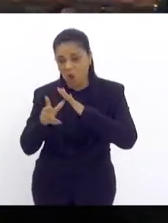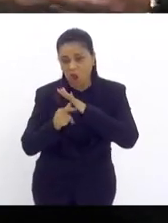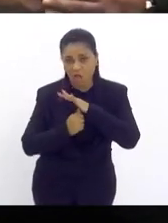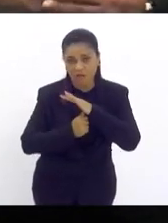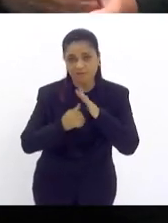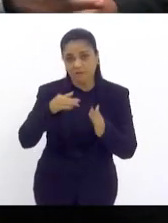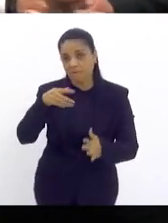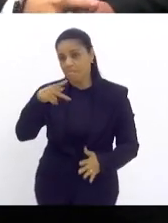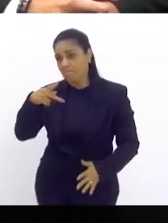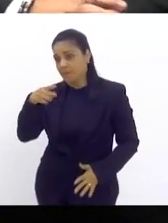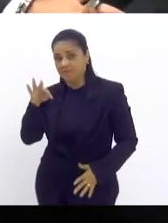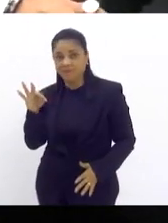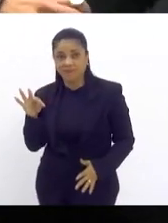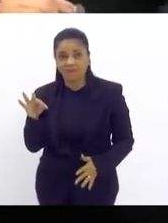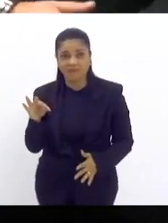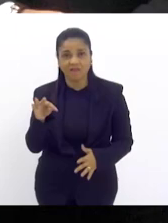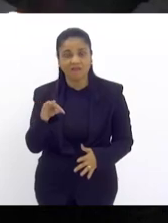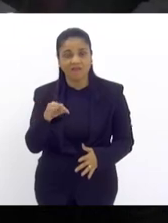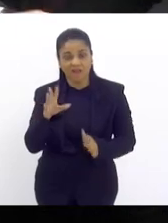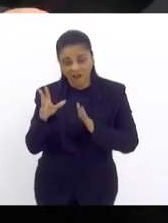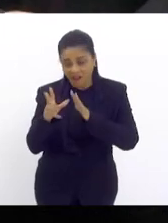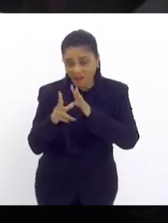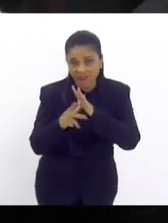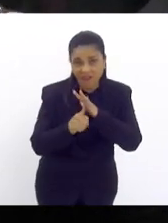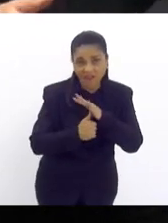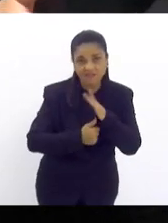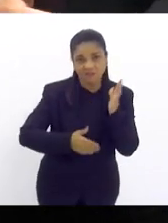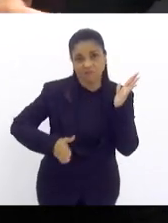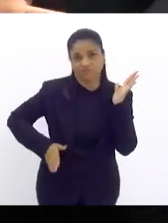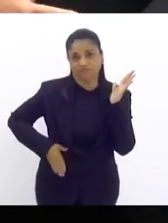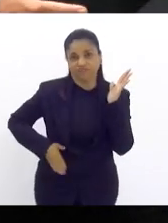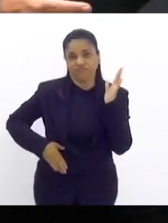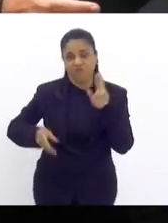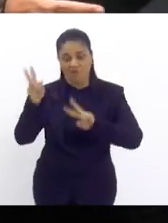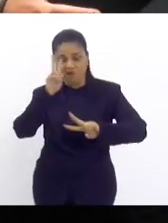desse país é o ladrão que foi condenado